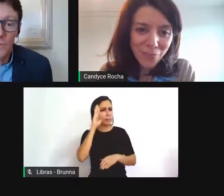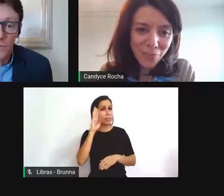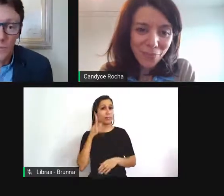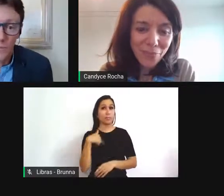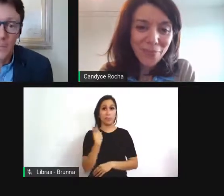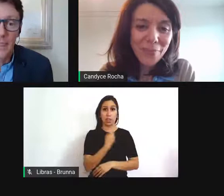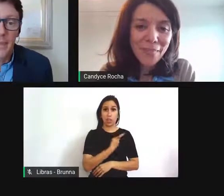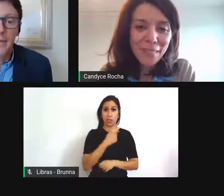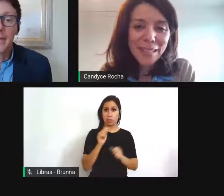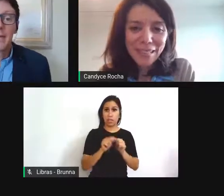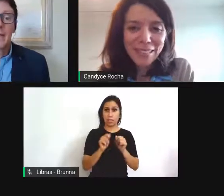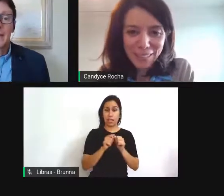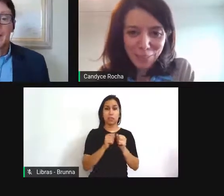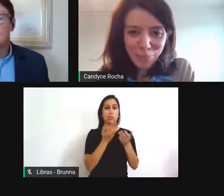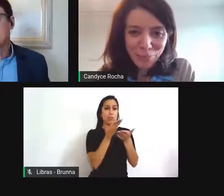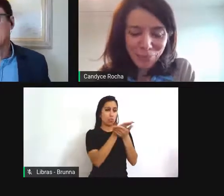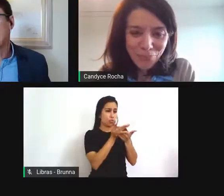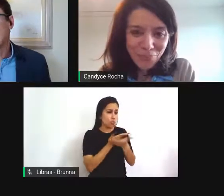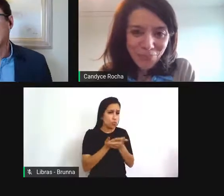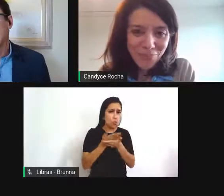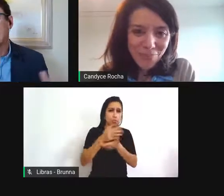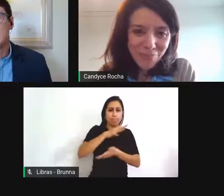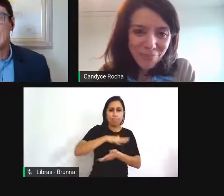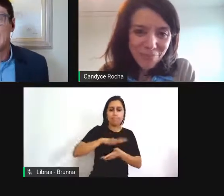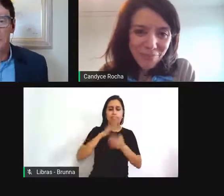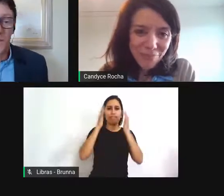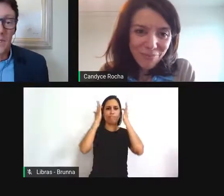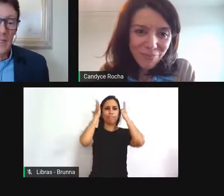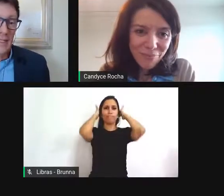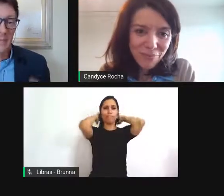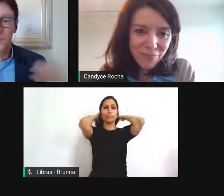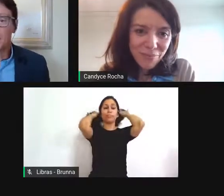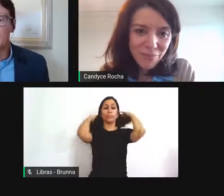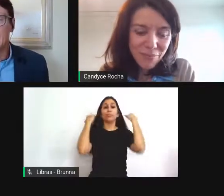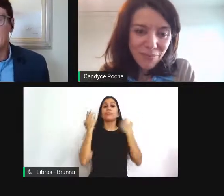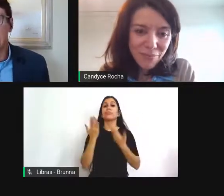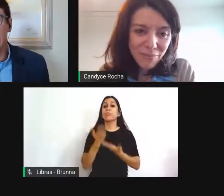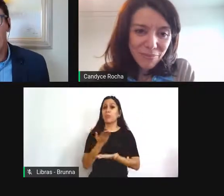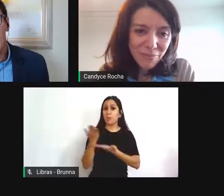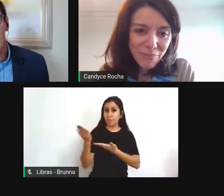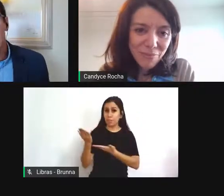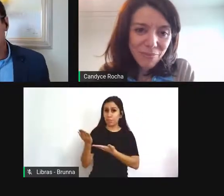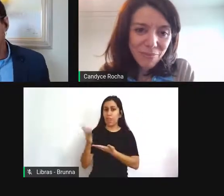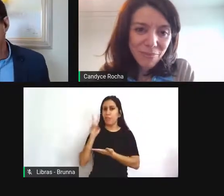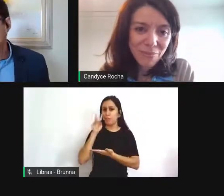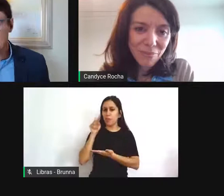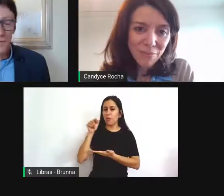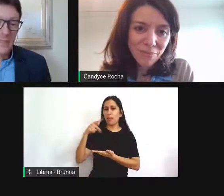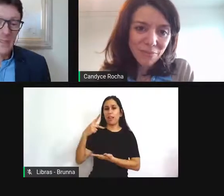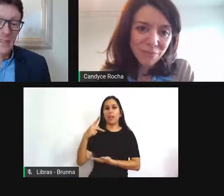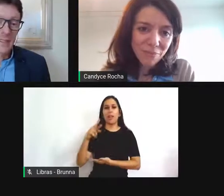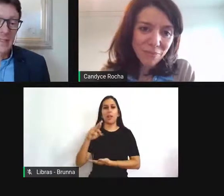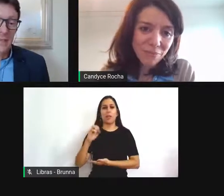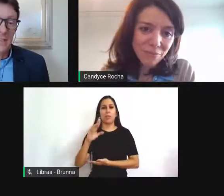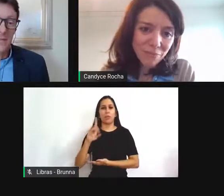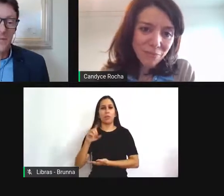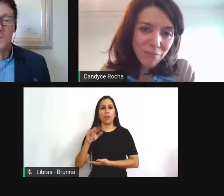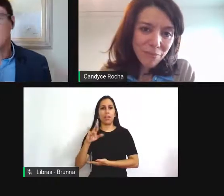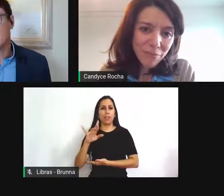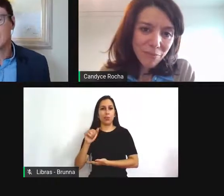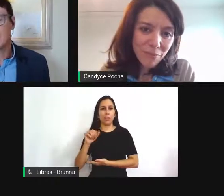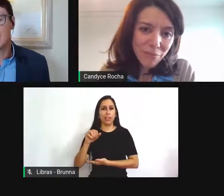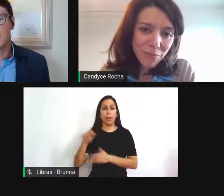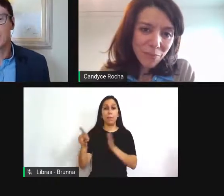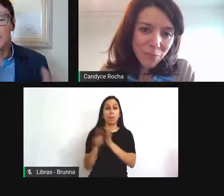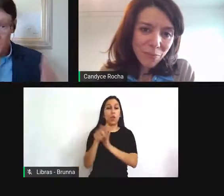faz estudos o tempo todo, né? E você mostrou a sua trajetória lá na Procuradoria da Mulher, bancada feminina. Você não